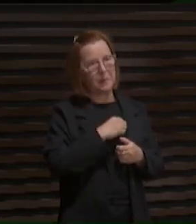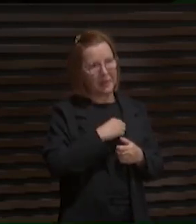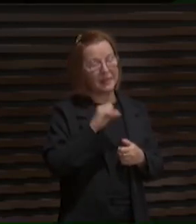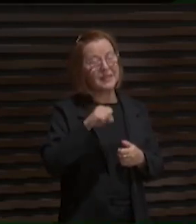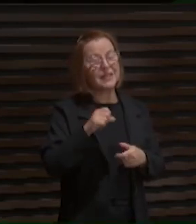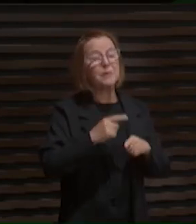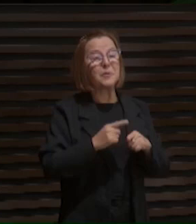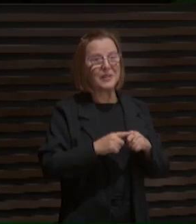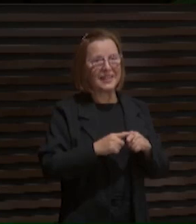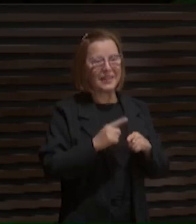nós.